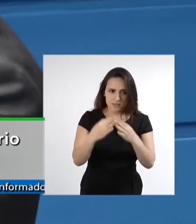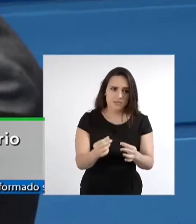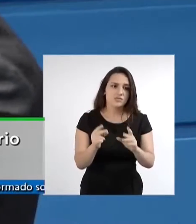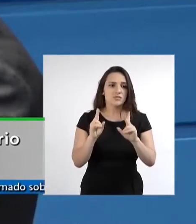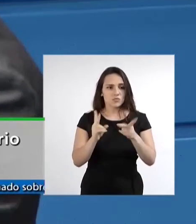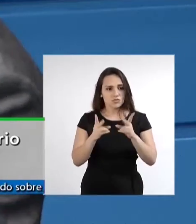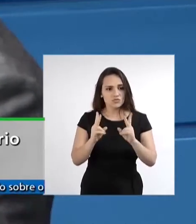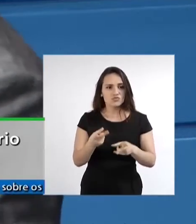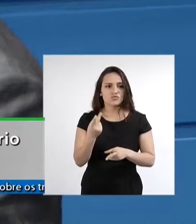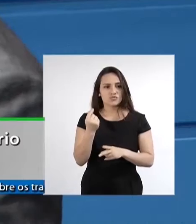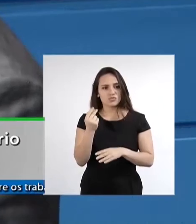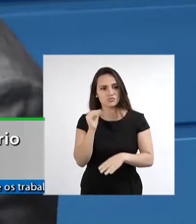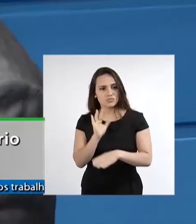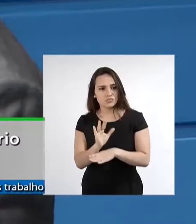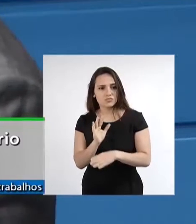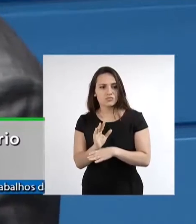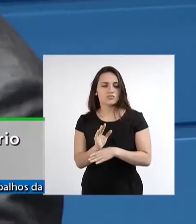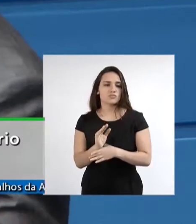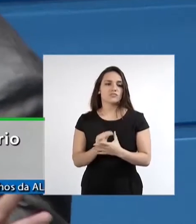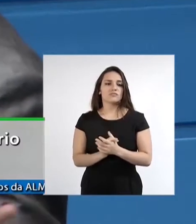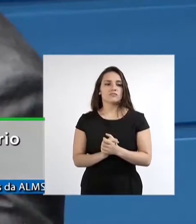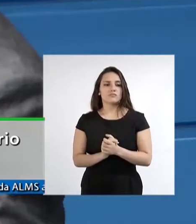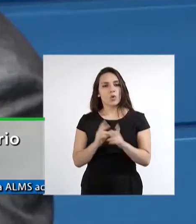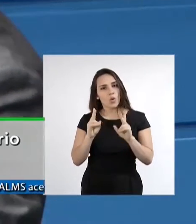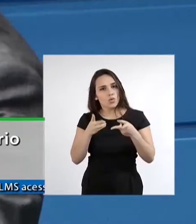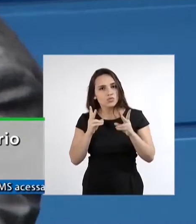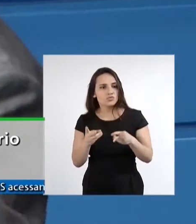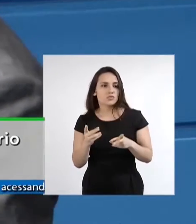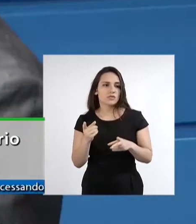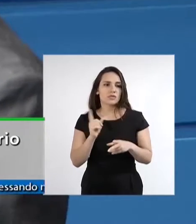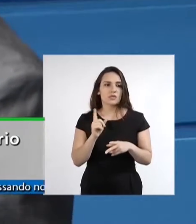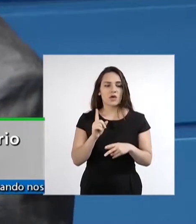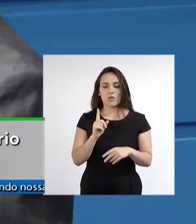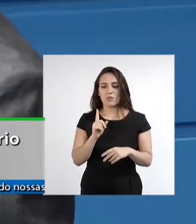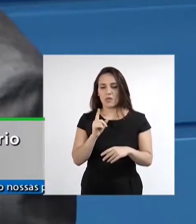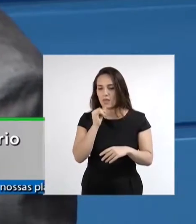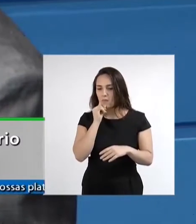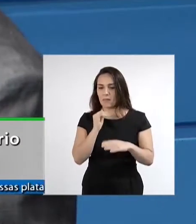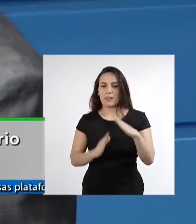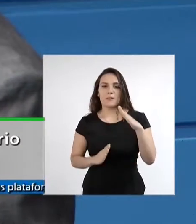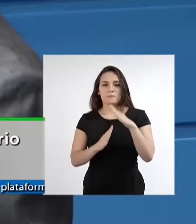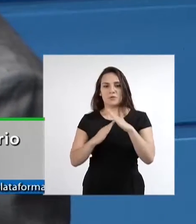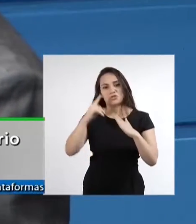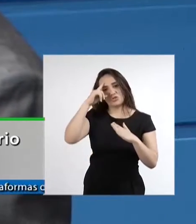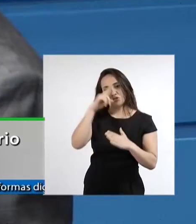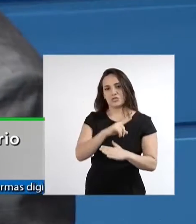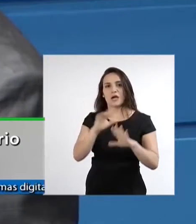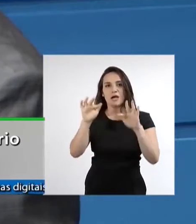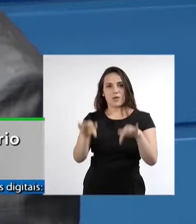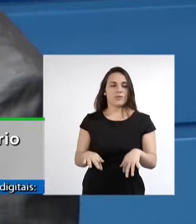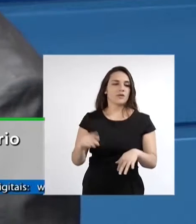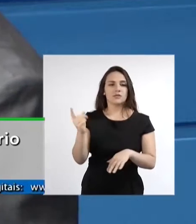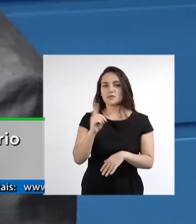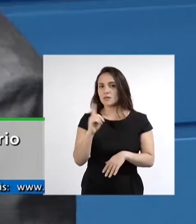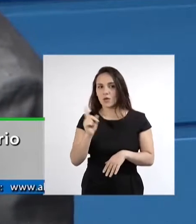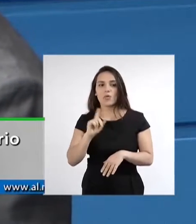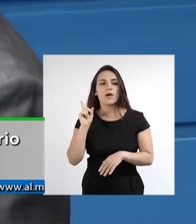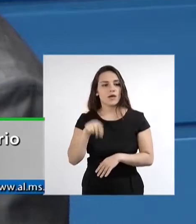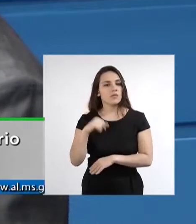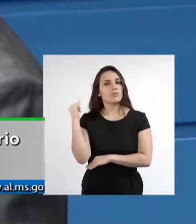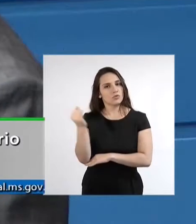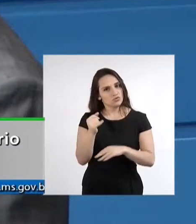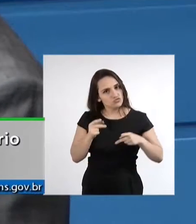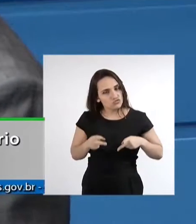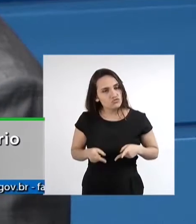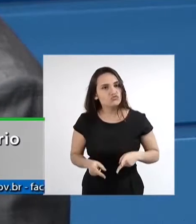continue mantendo como ação permanente e não com data marcada para o seu término, como processo